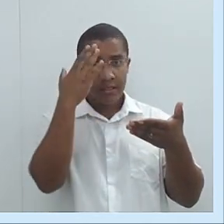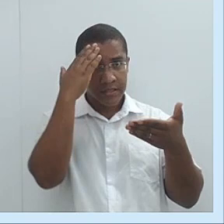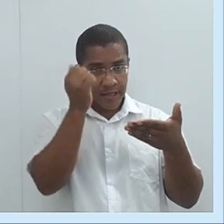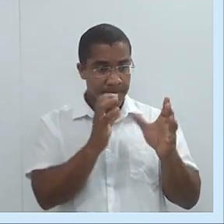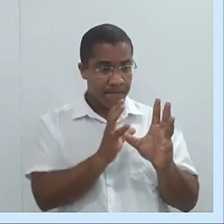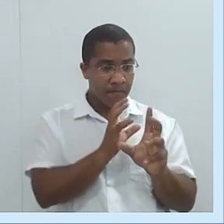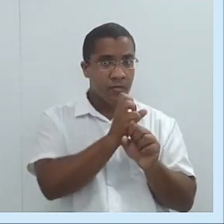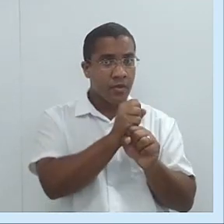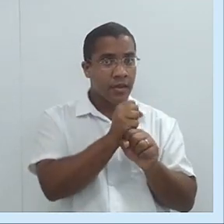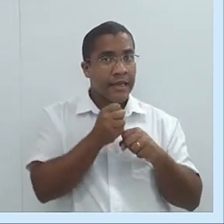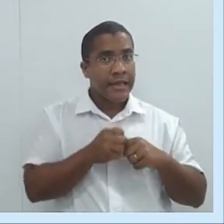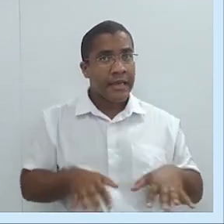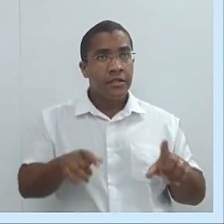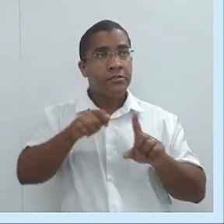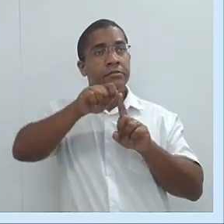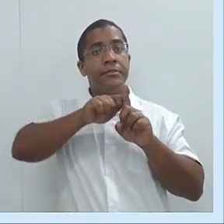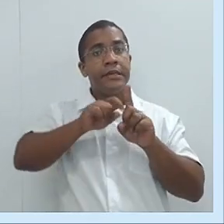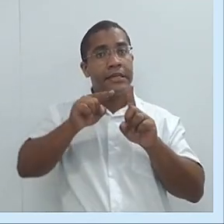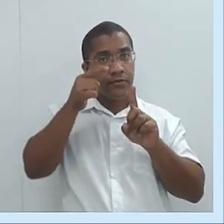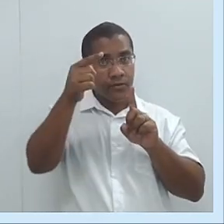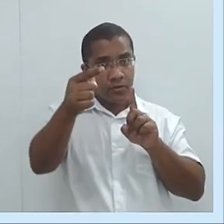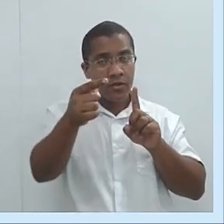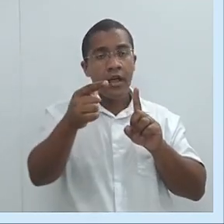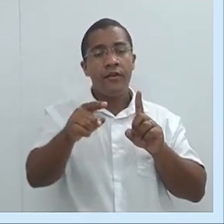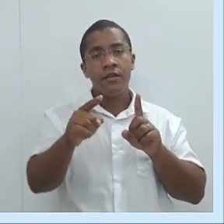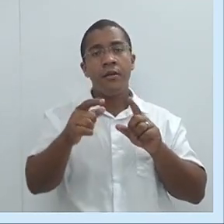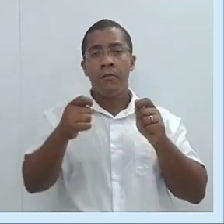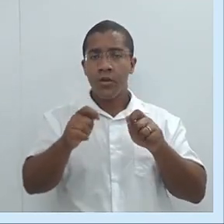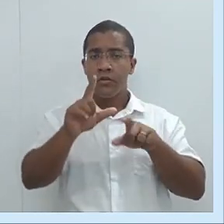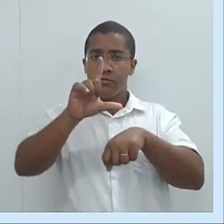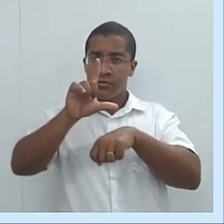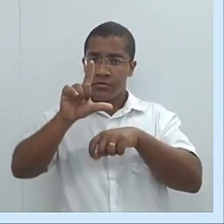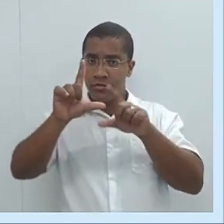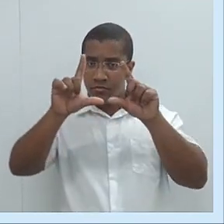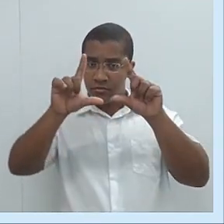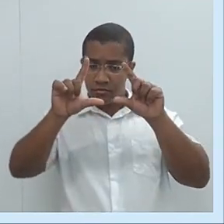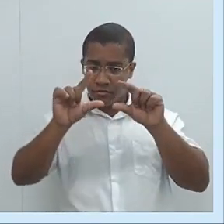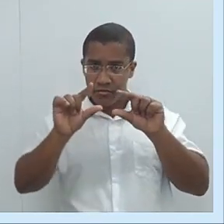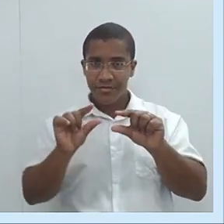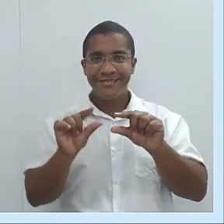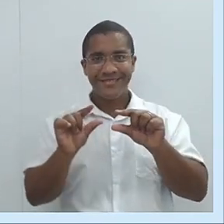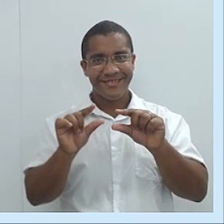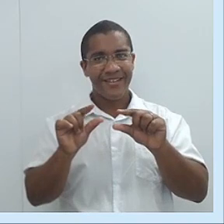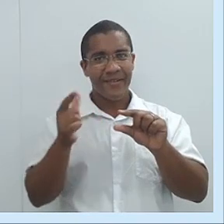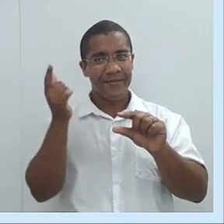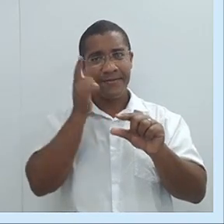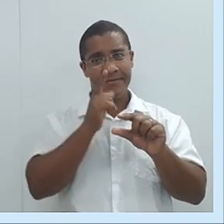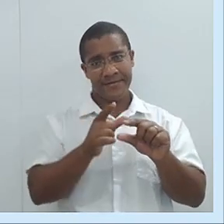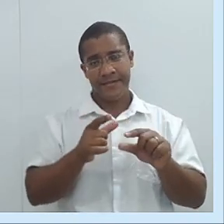calcula quanto é que você vai gastar por mês, você pode diminuir no próximo